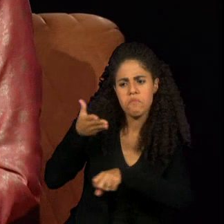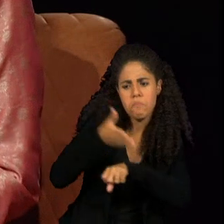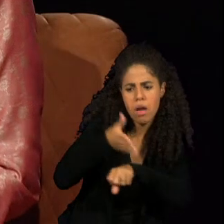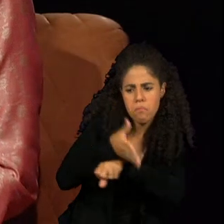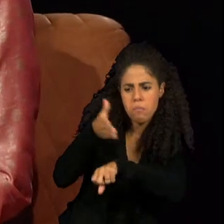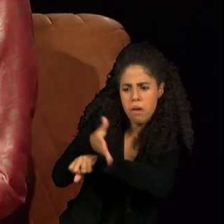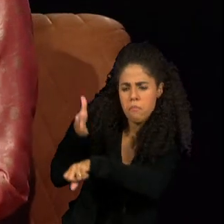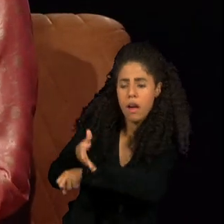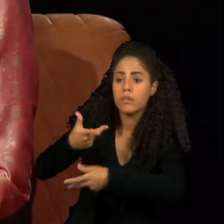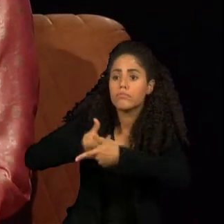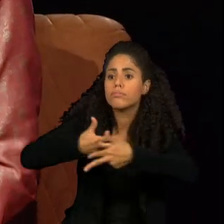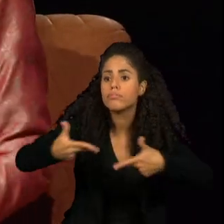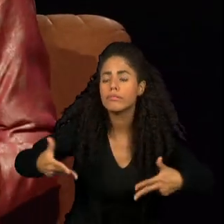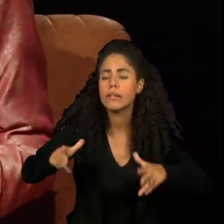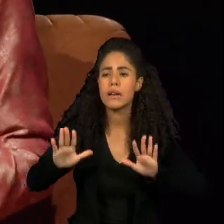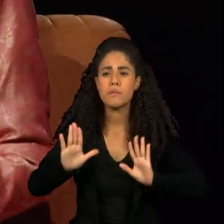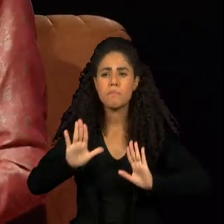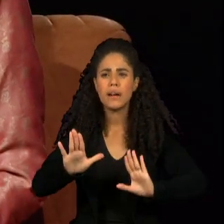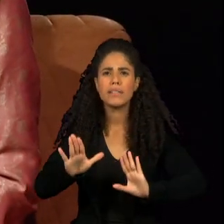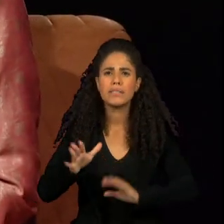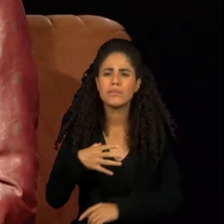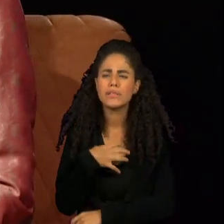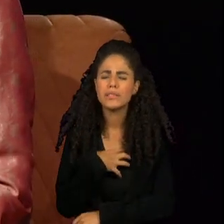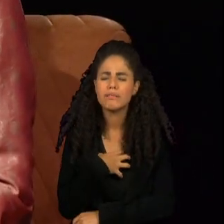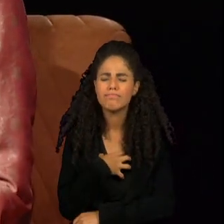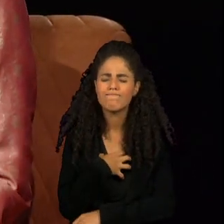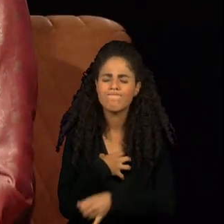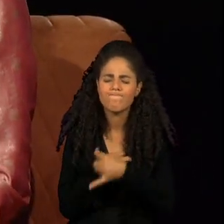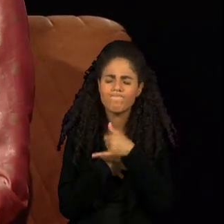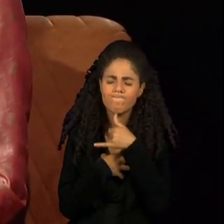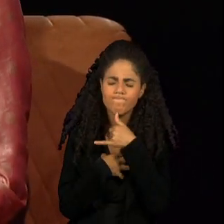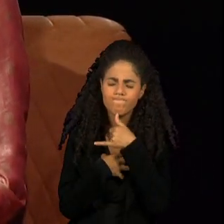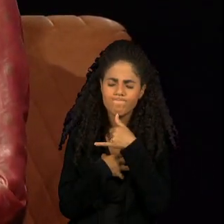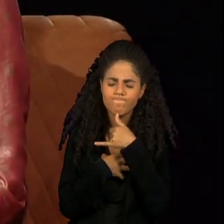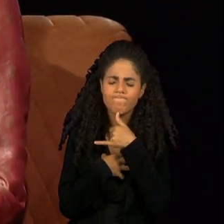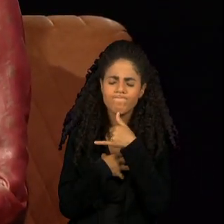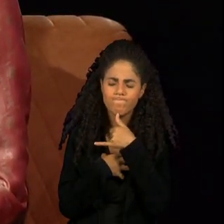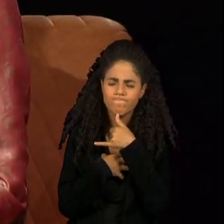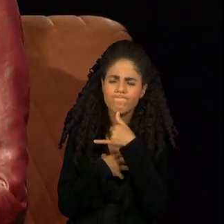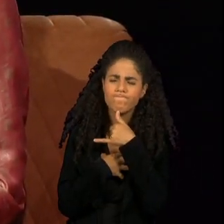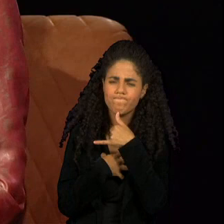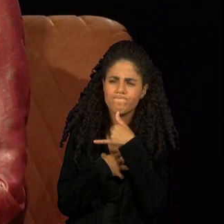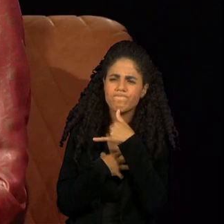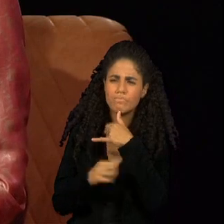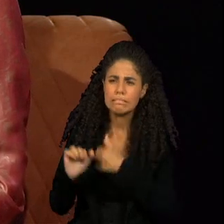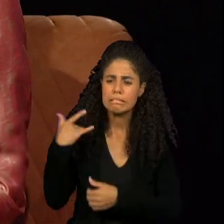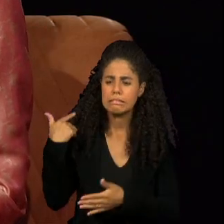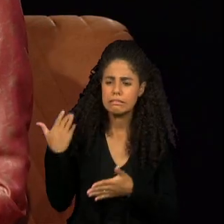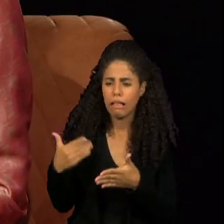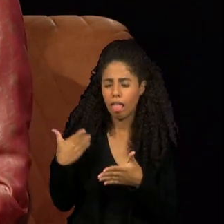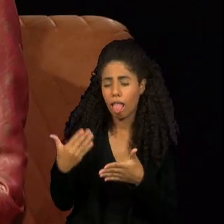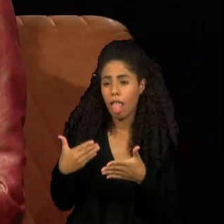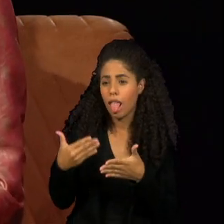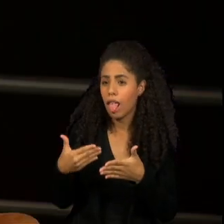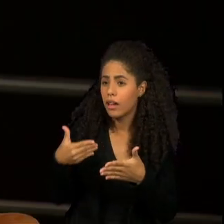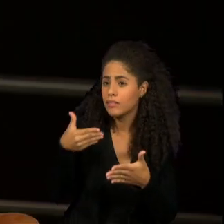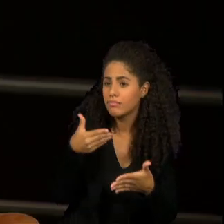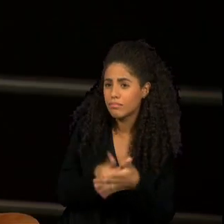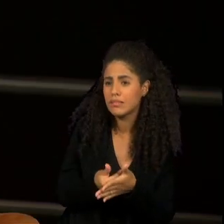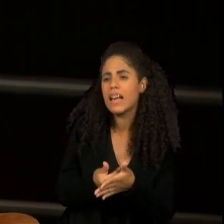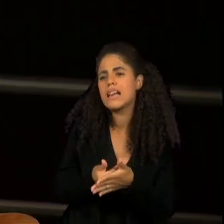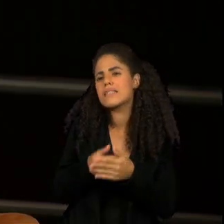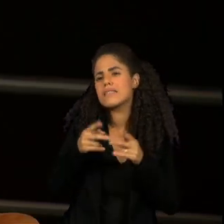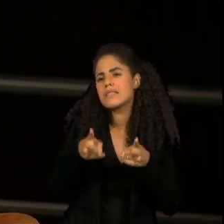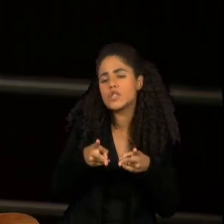verdade, mas me deu uma certa tristeza, né? E tem a história, foi Domingos, inclusive, de Oliveira,